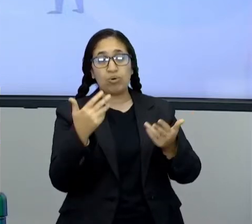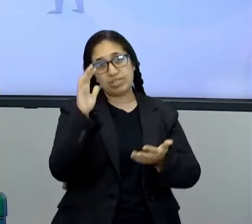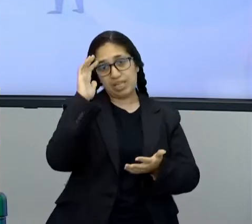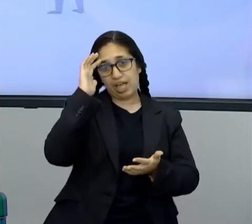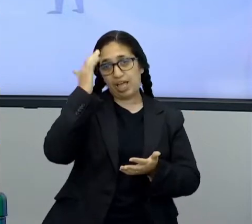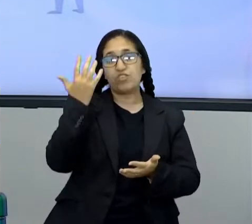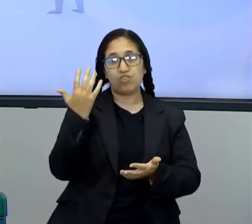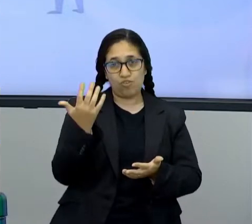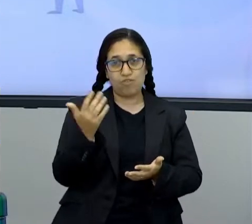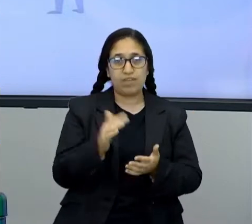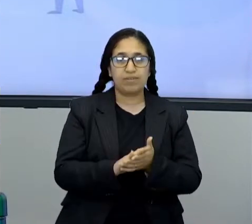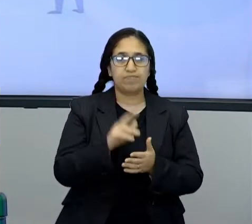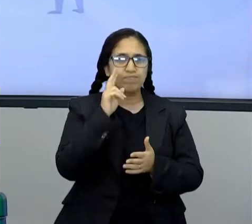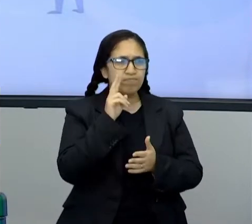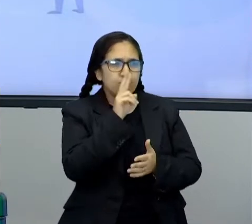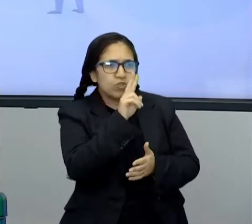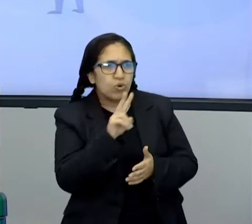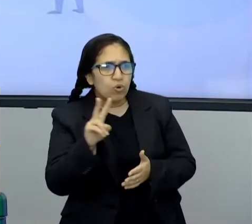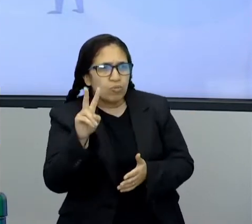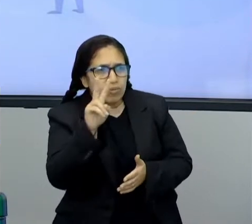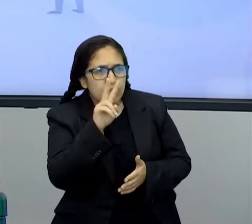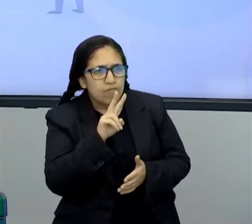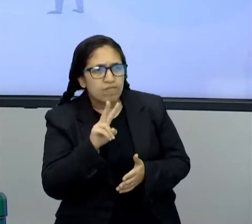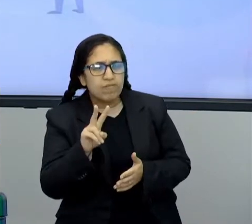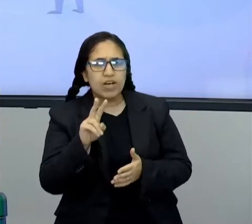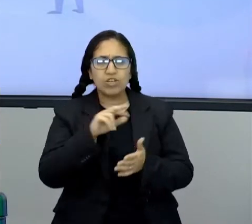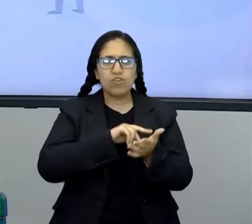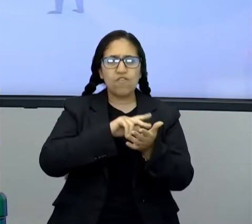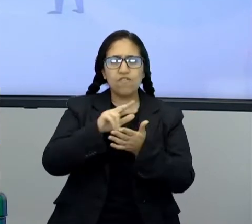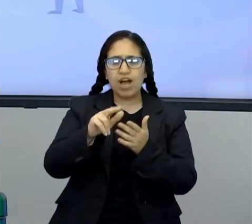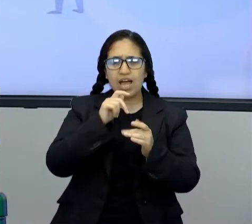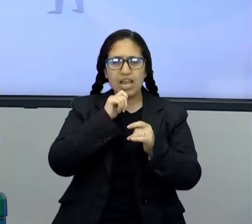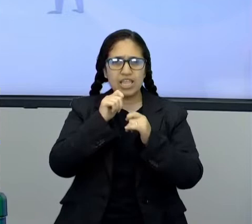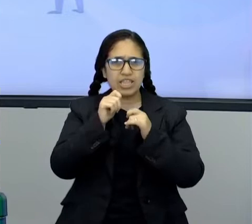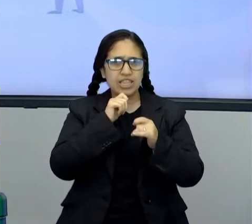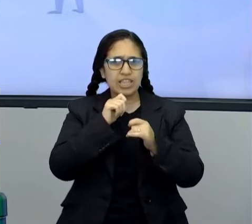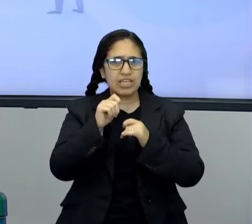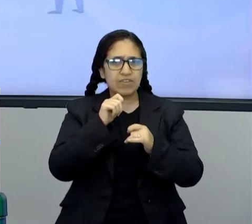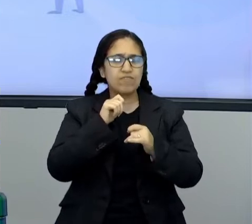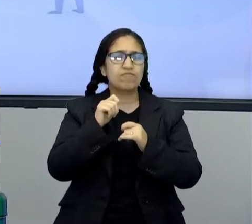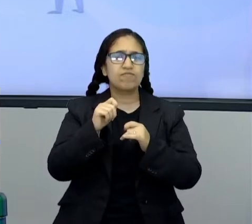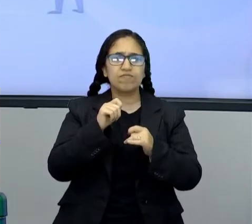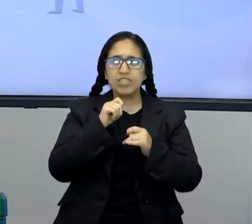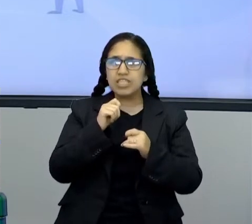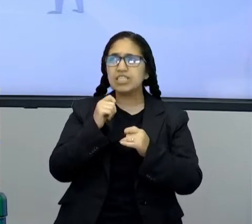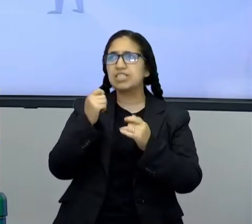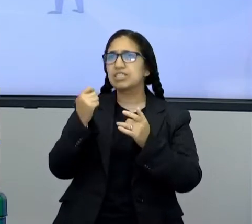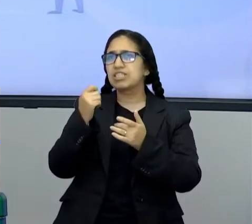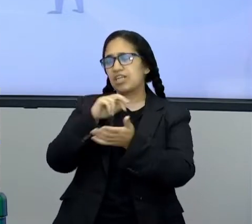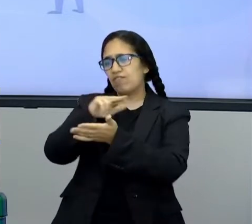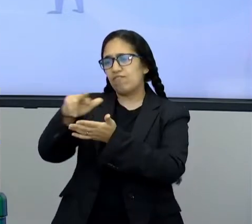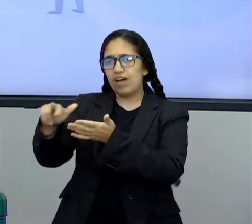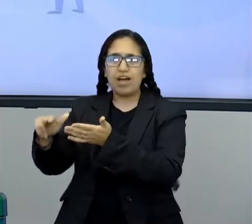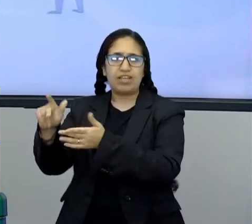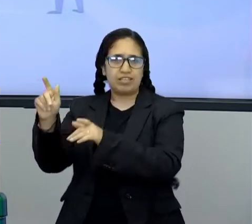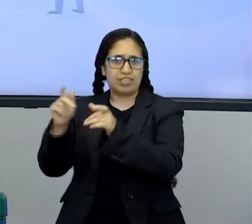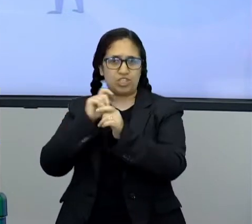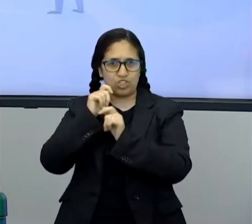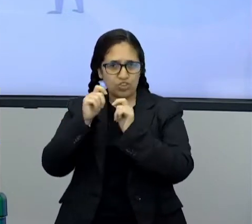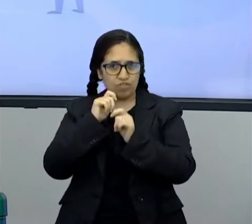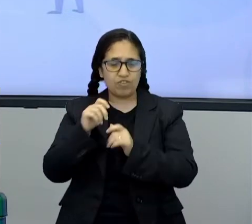vimos observatórios de imprensas, diversas entrevistas com entrevistados diversos, né?